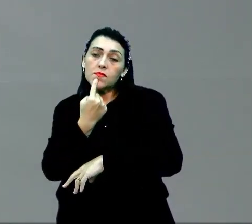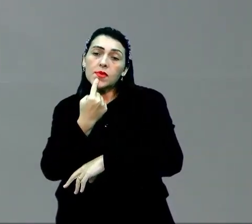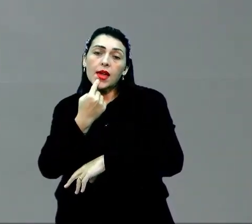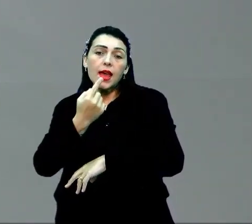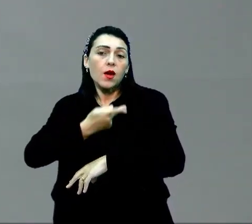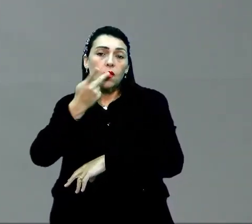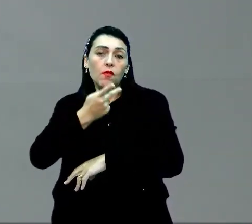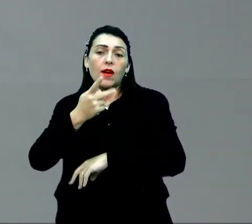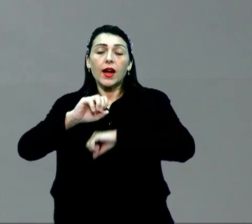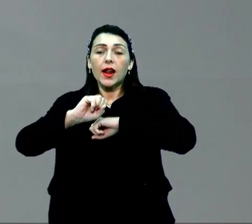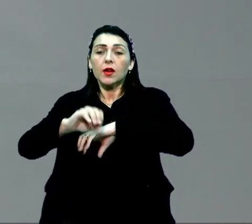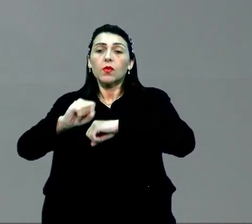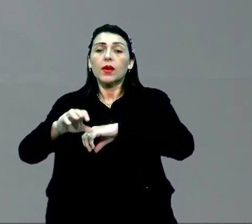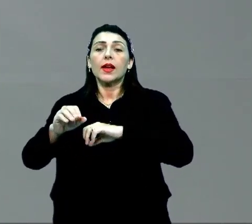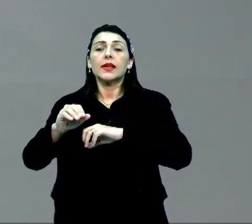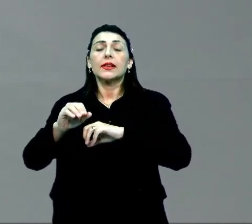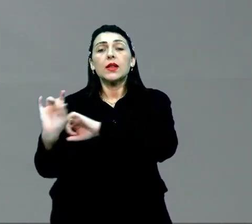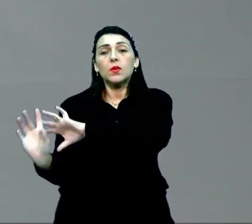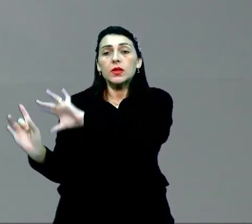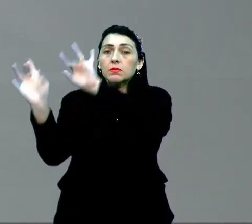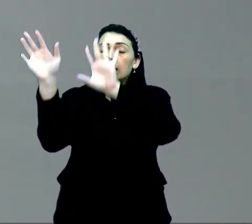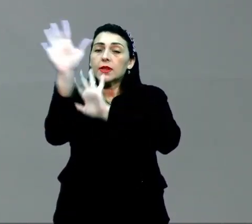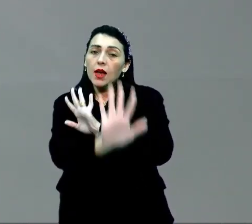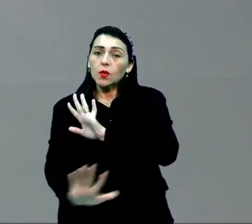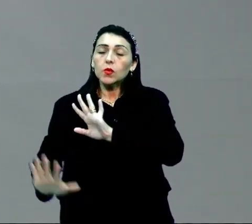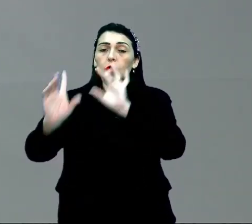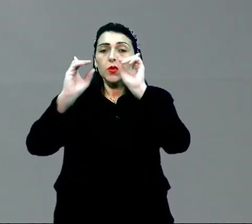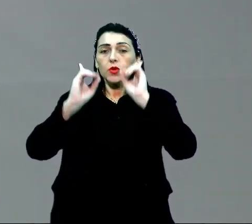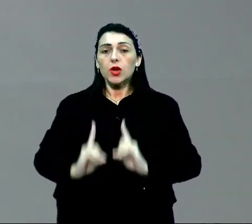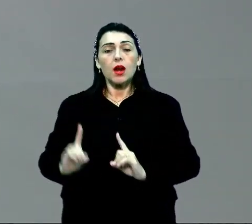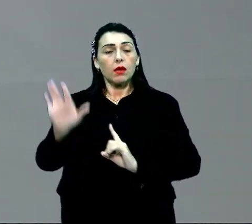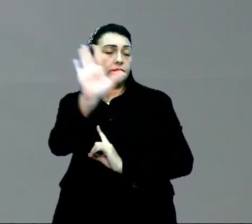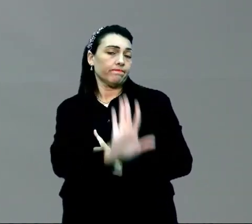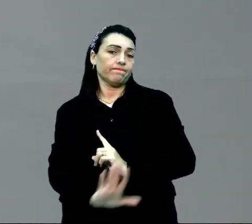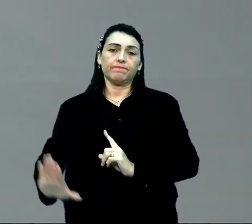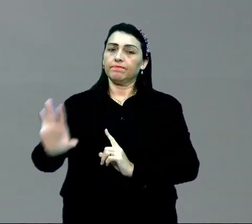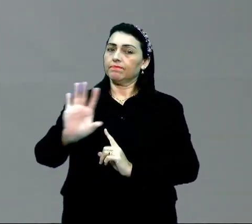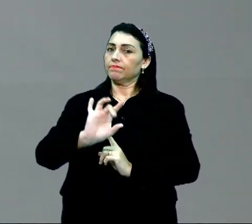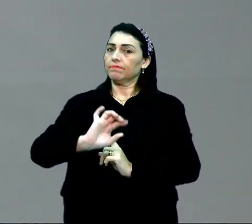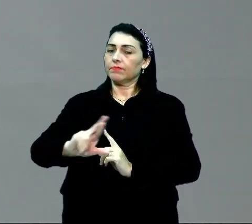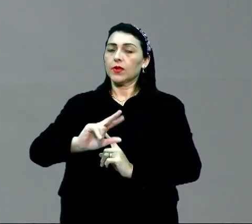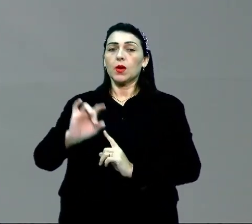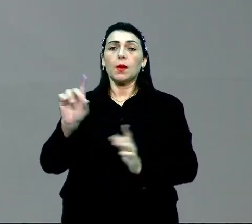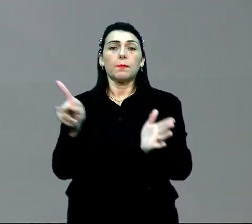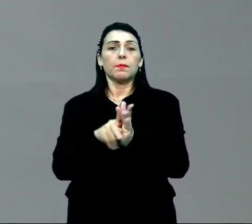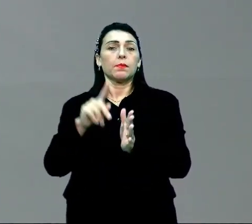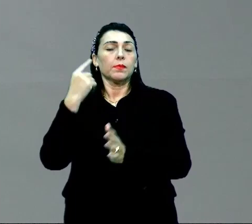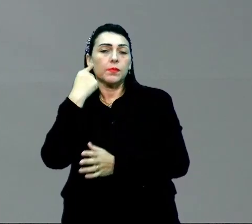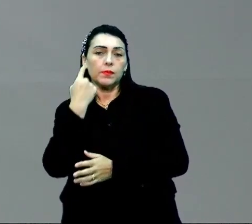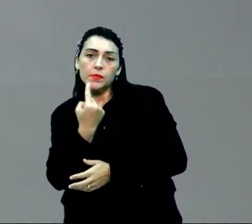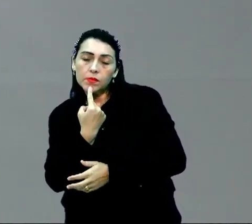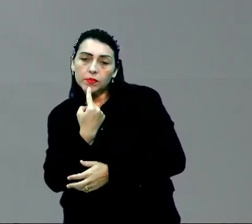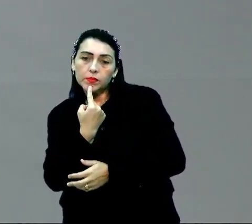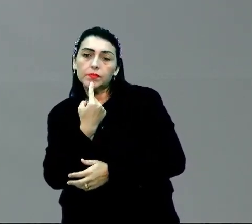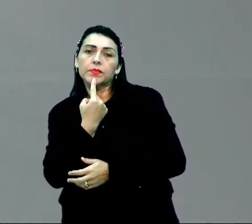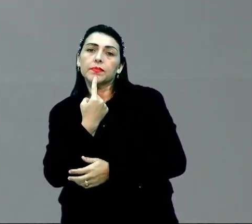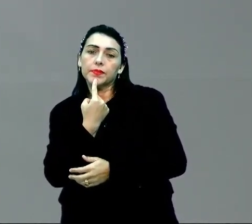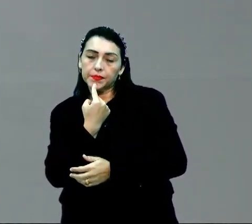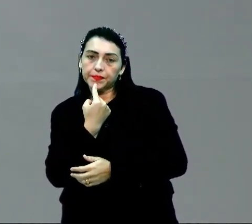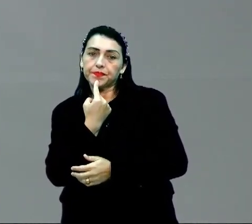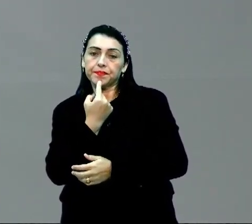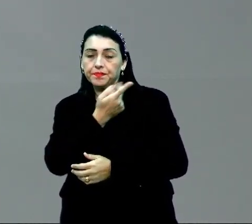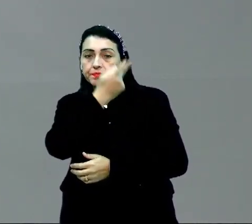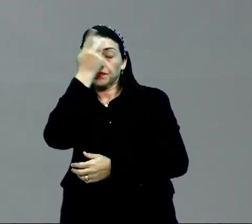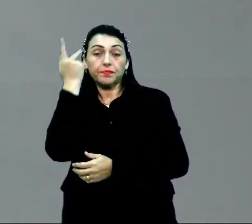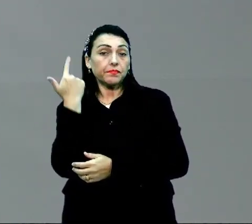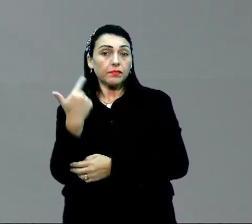assim da educação especial de um modo geral, dos deficientes de um modo geral, mas ele fala especificamente dos surdos. Então as